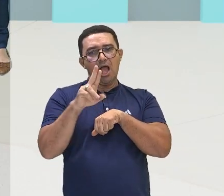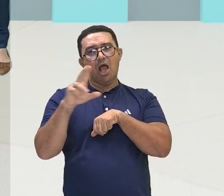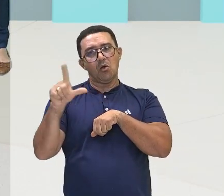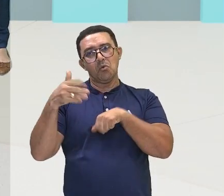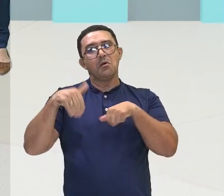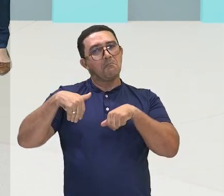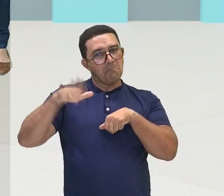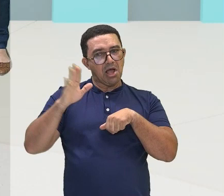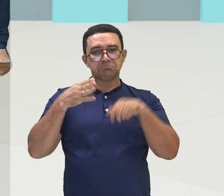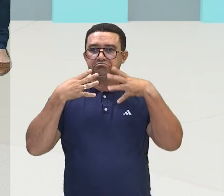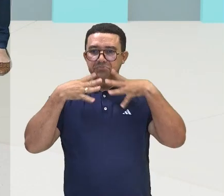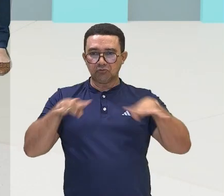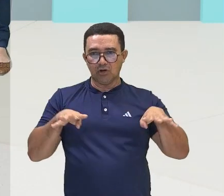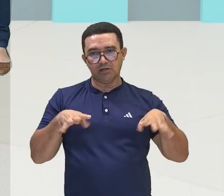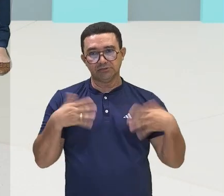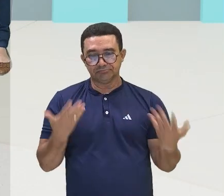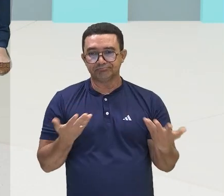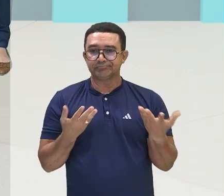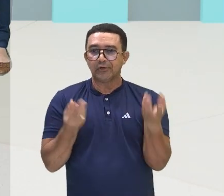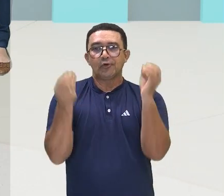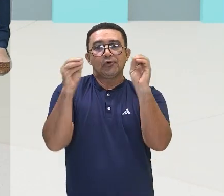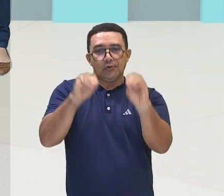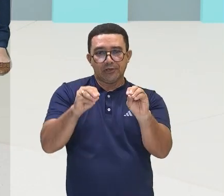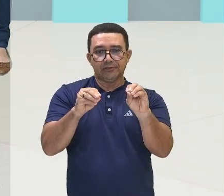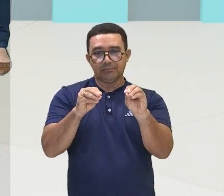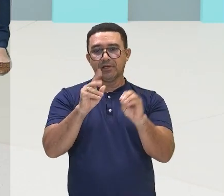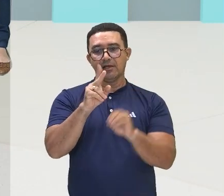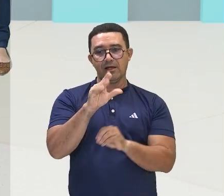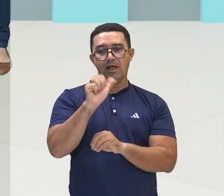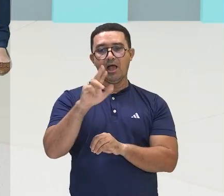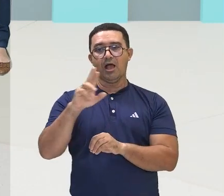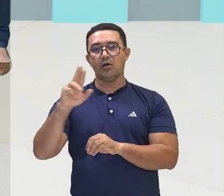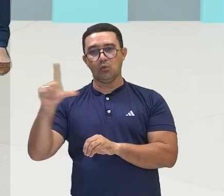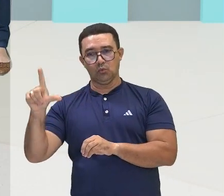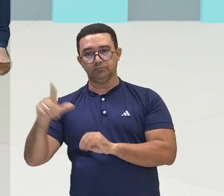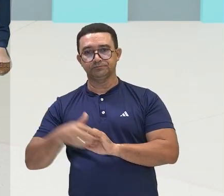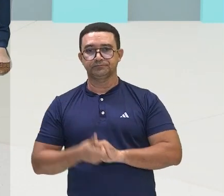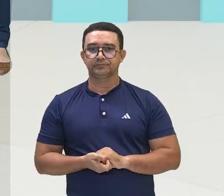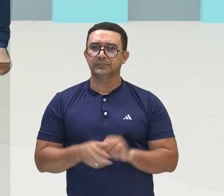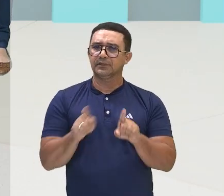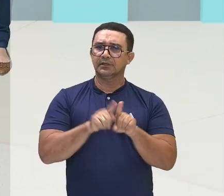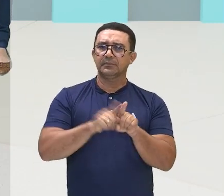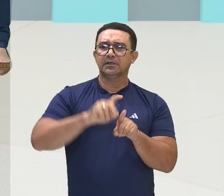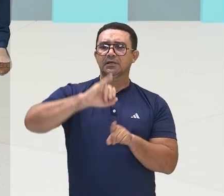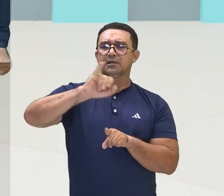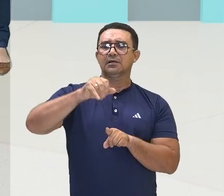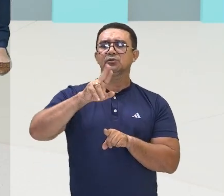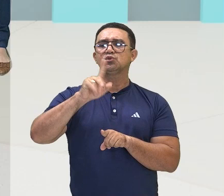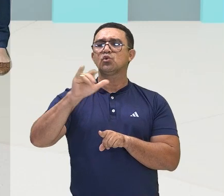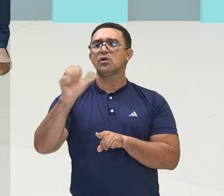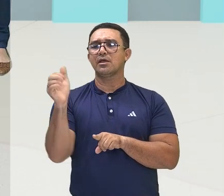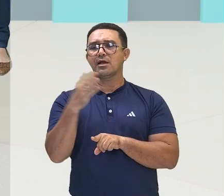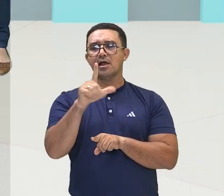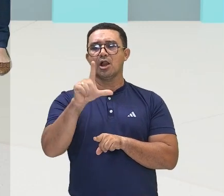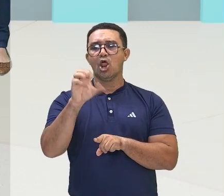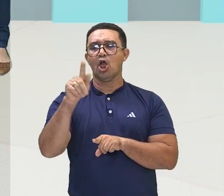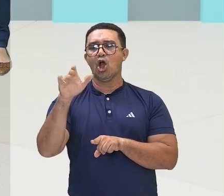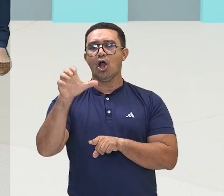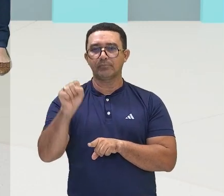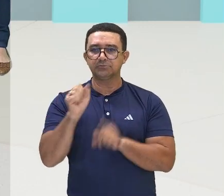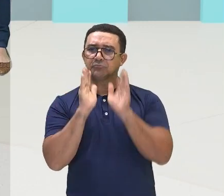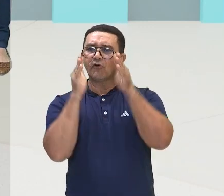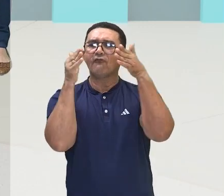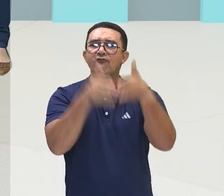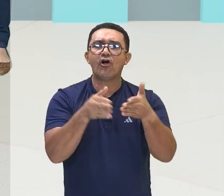duas. Por isso, eu coloquei o Raul Pompeia aí. E depois nós vamos ter a Júlia Lopes de Almeida. Aí ela vai se focar mais para a questão da mulher